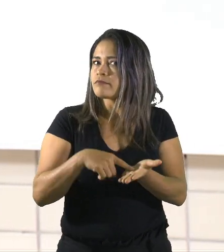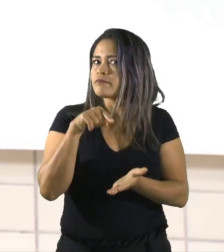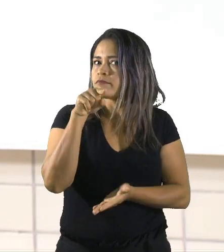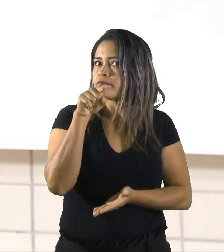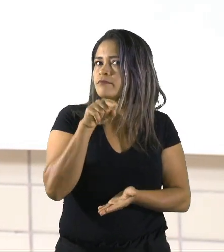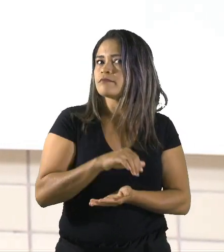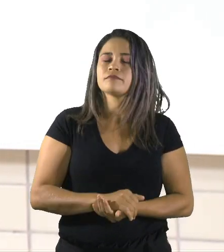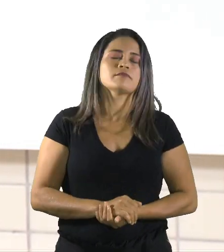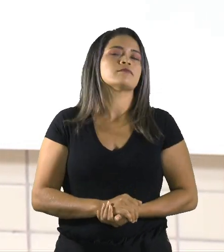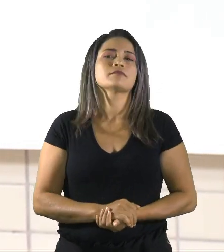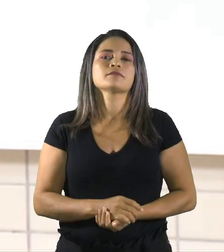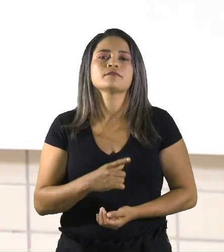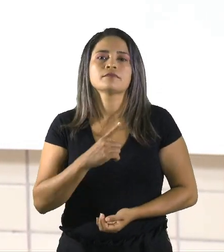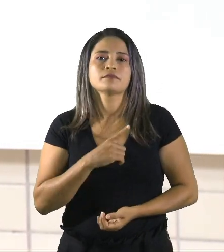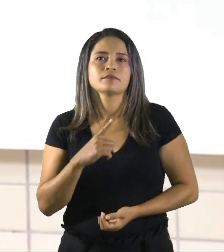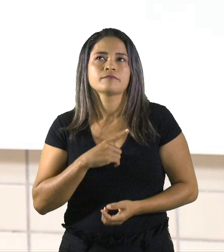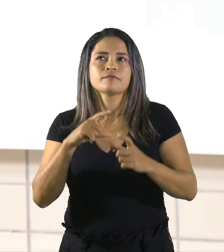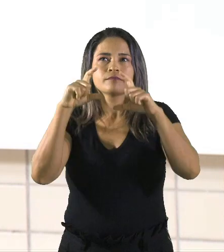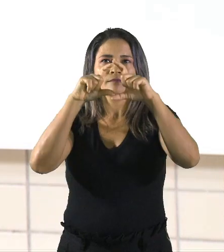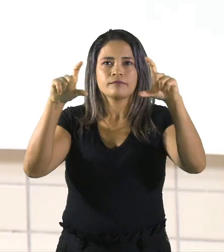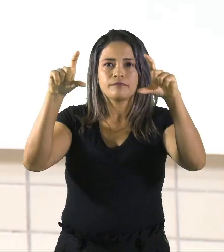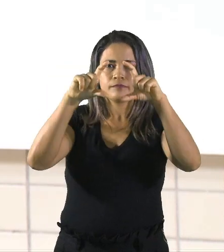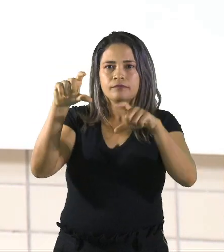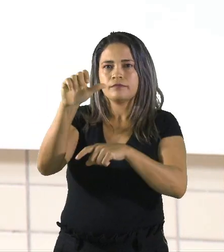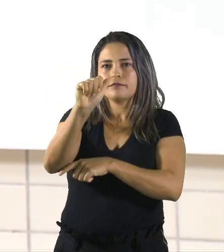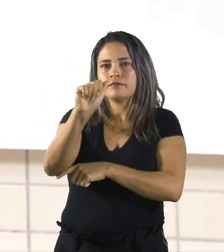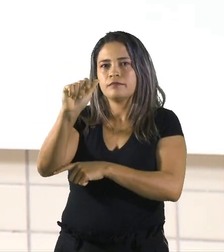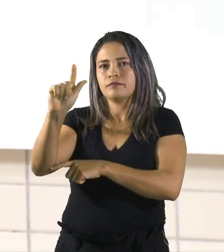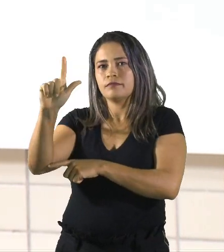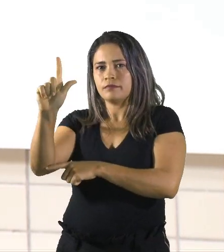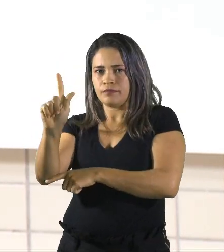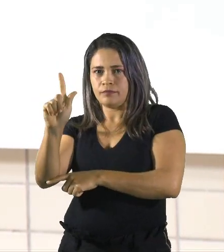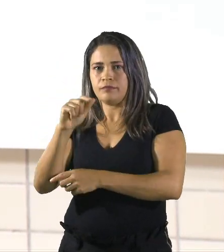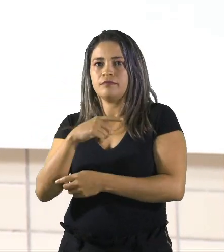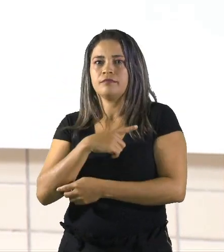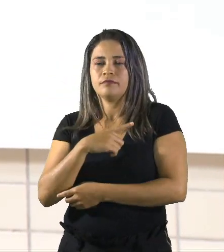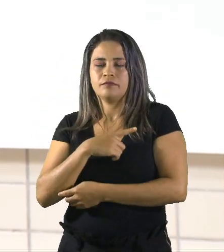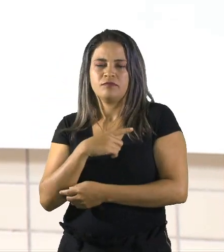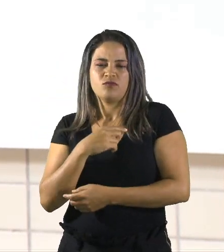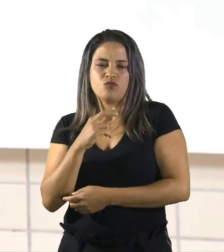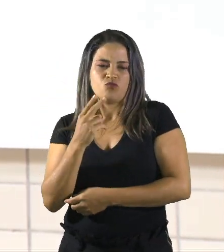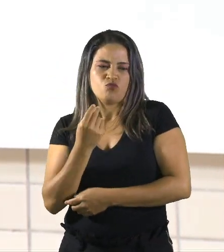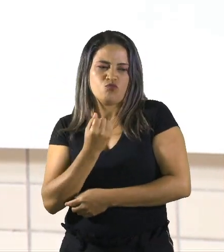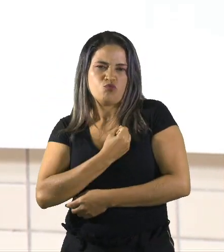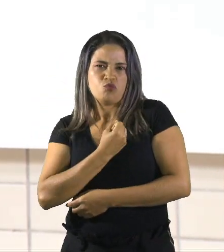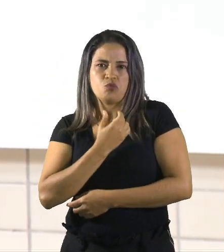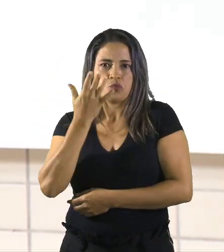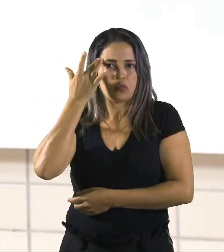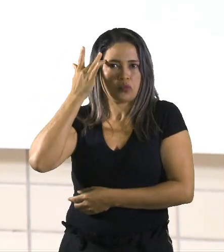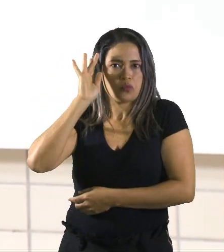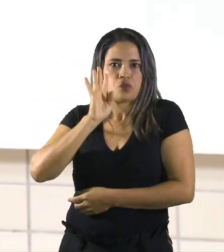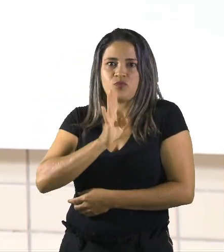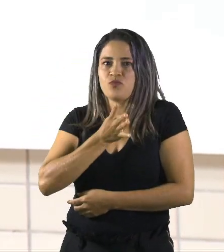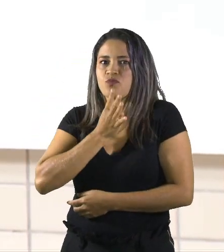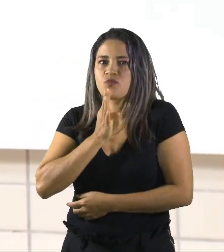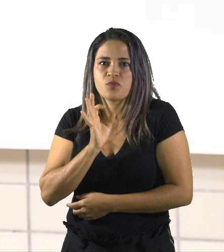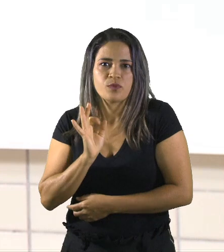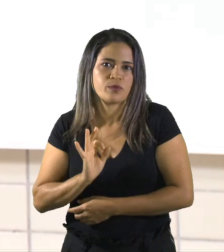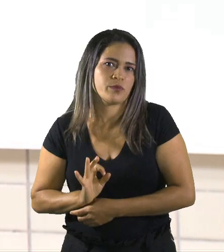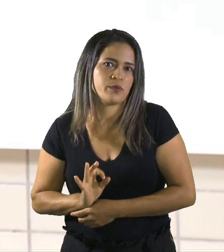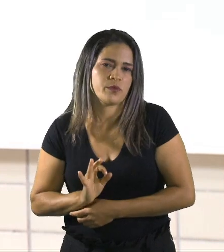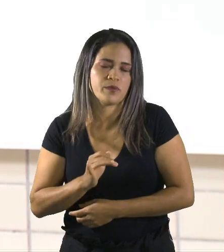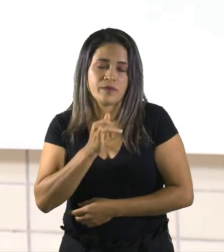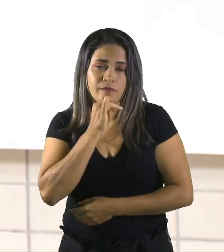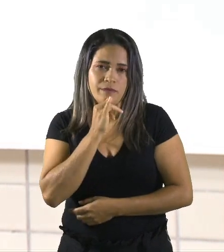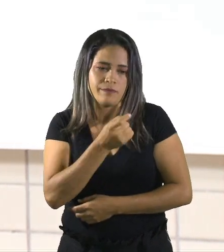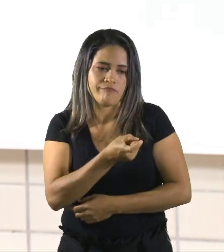gente tiver, numa expressão algébrica, um valor que é desconhecido, no caso aqui o x,